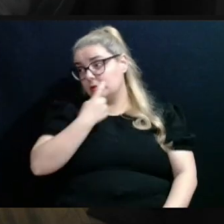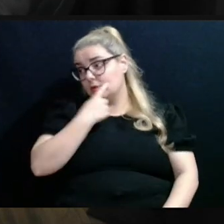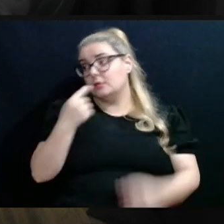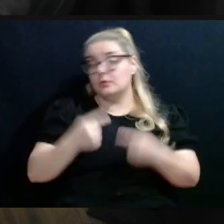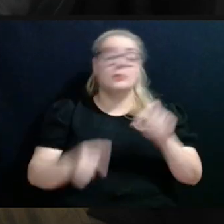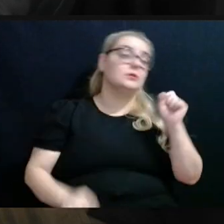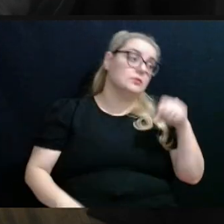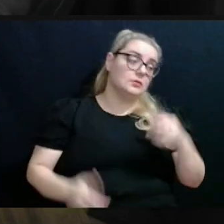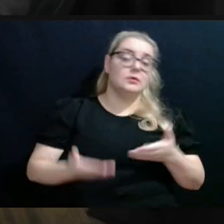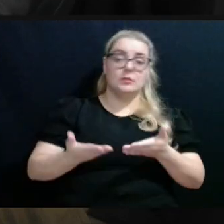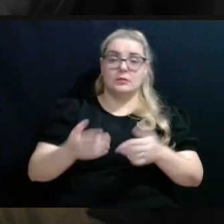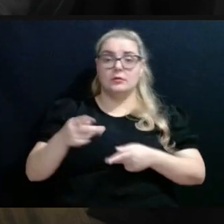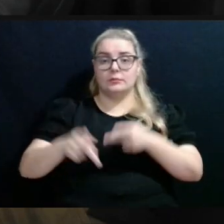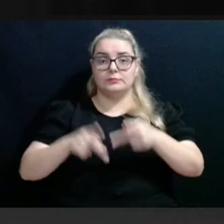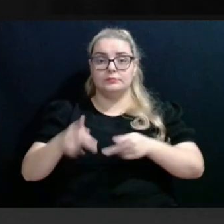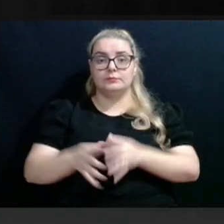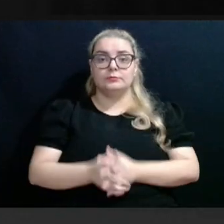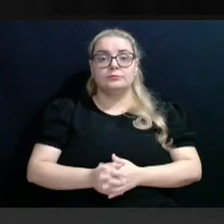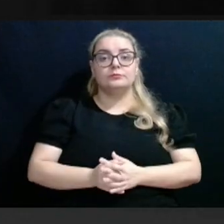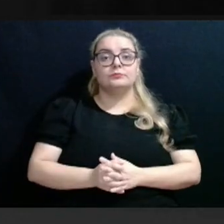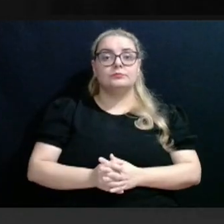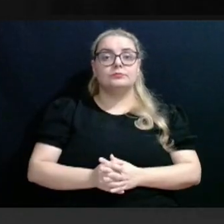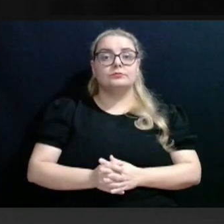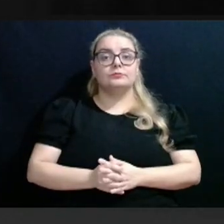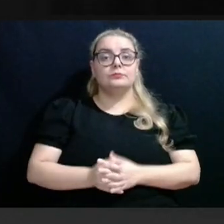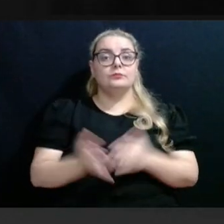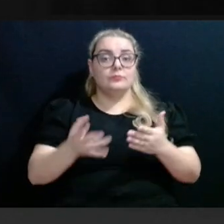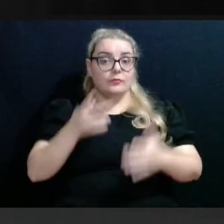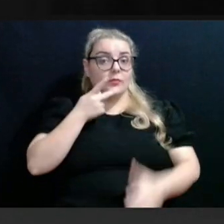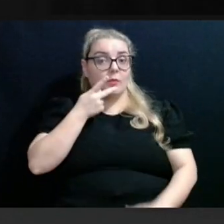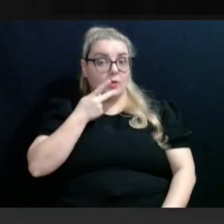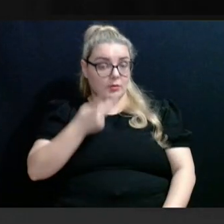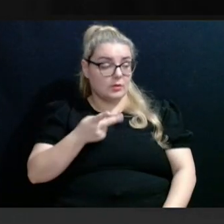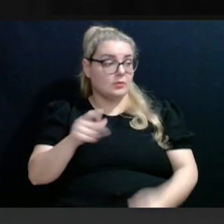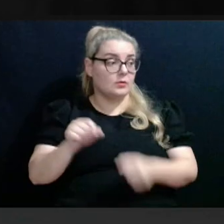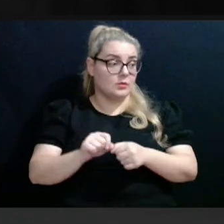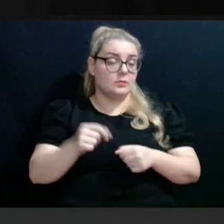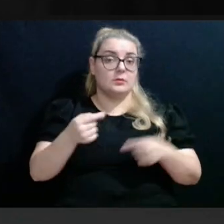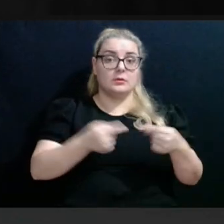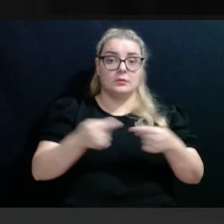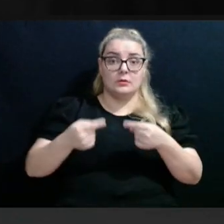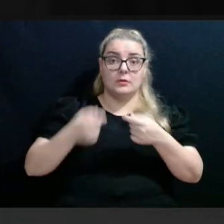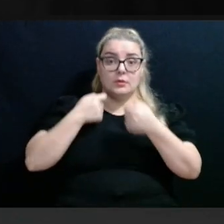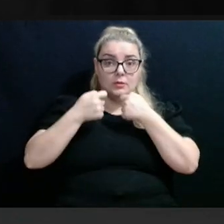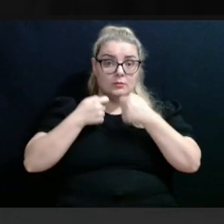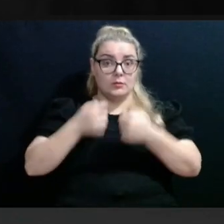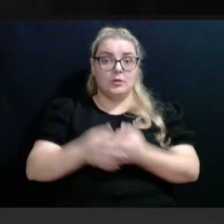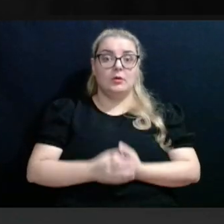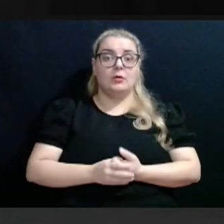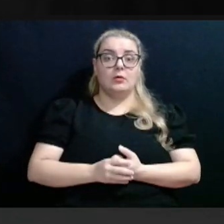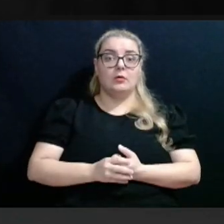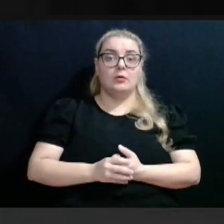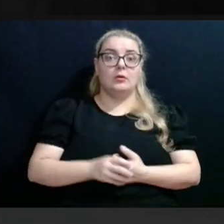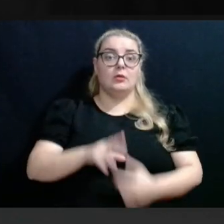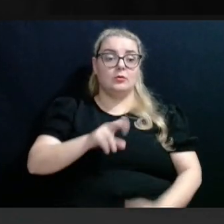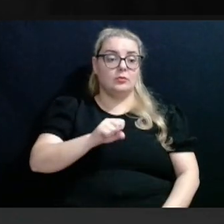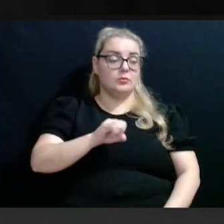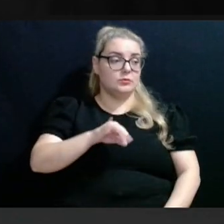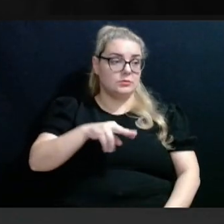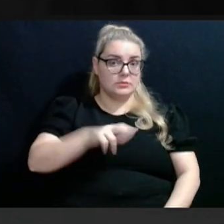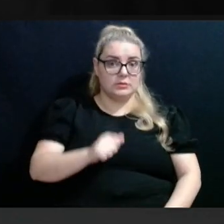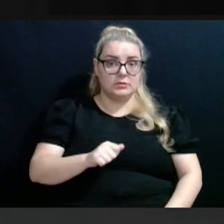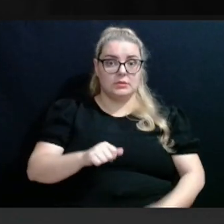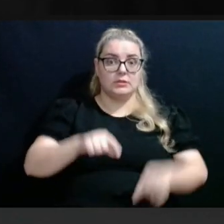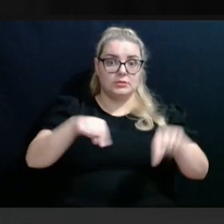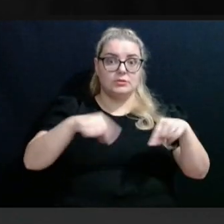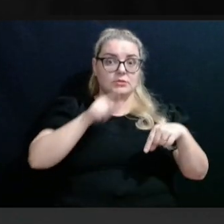população. A gente fala hoje, inclusive nós fizemos reportagens também, sobre as usinas de água de reuso que existem